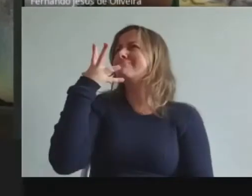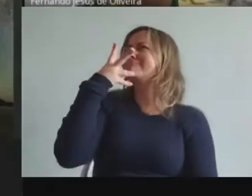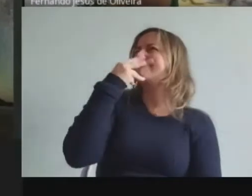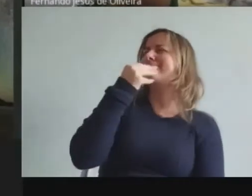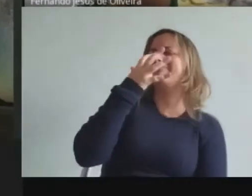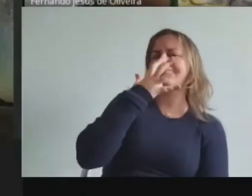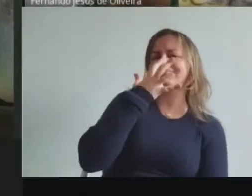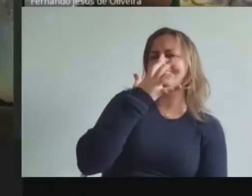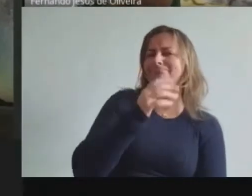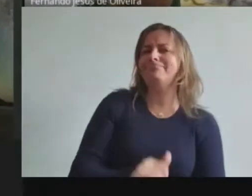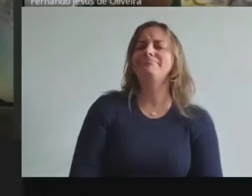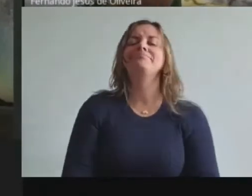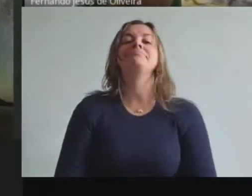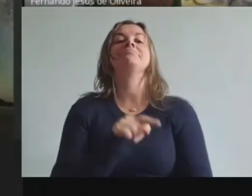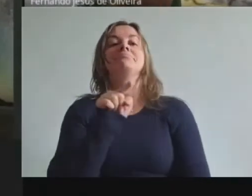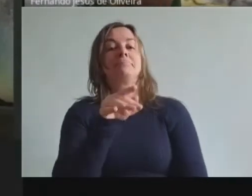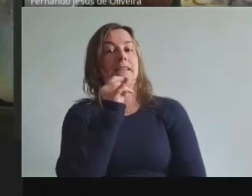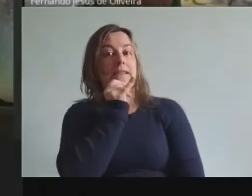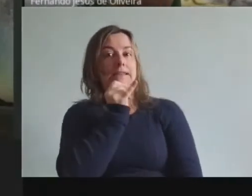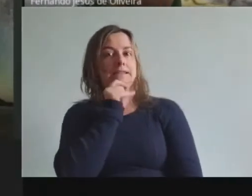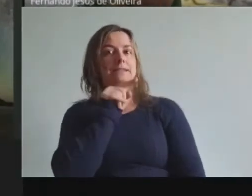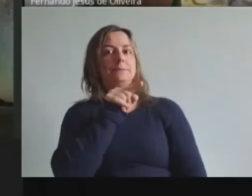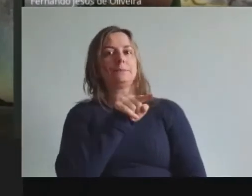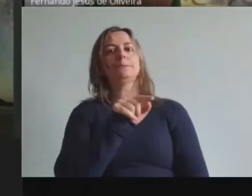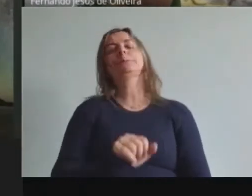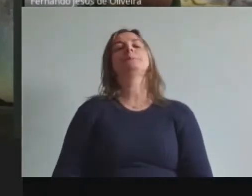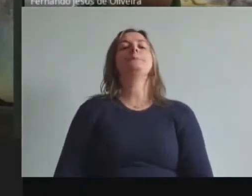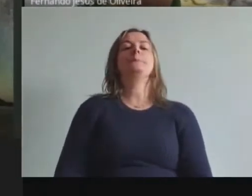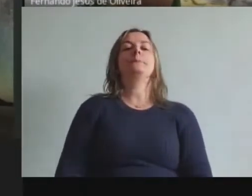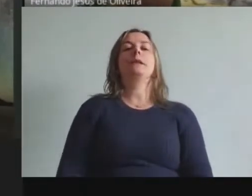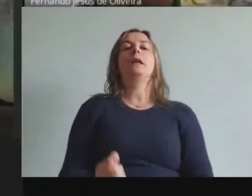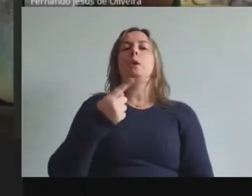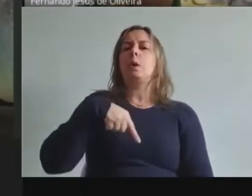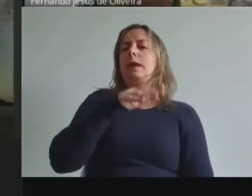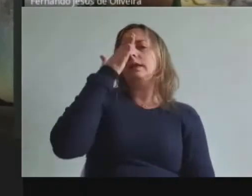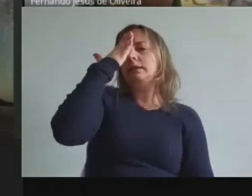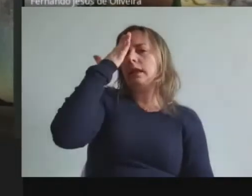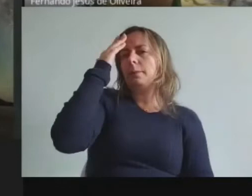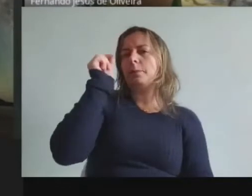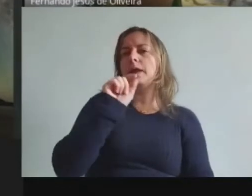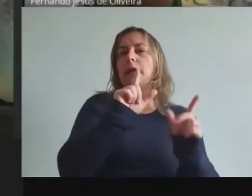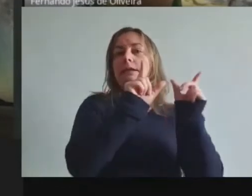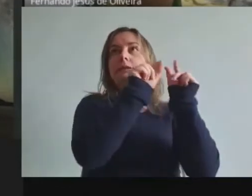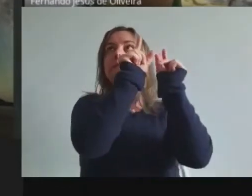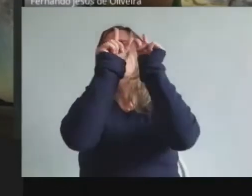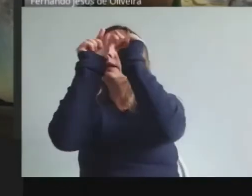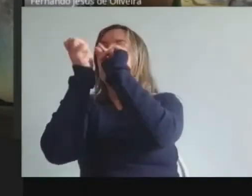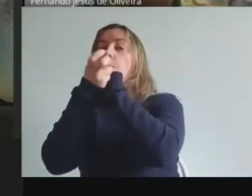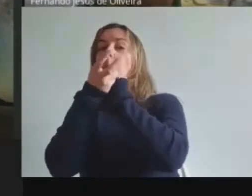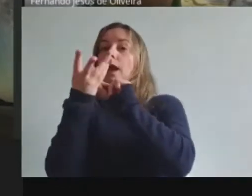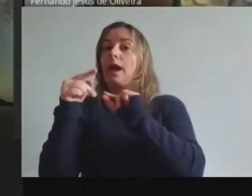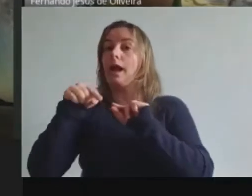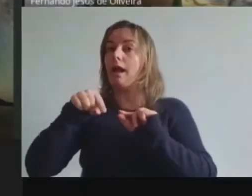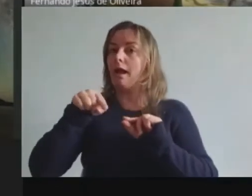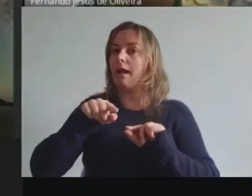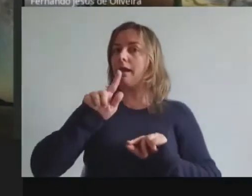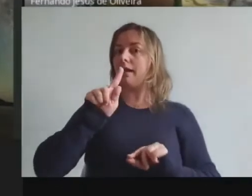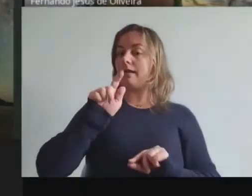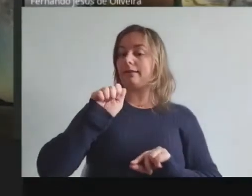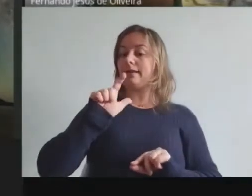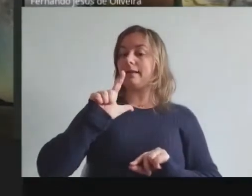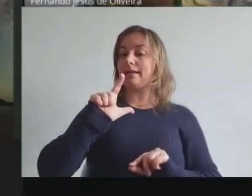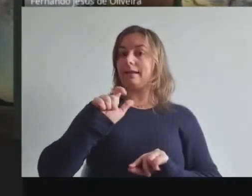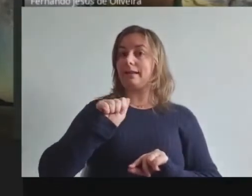bonito, né? Bom, então só um exemplo, a gente sabe que o número de estrelas da nossa galáxia, né, que chama